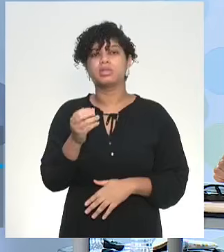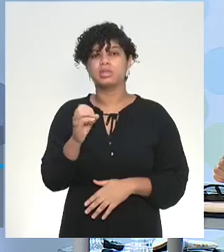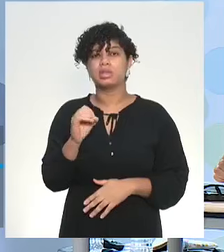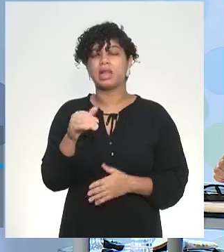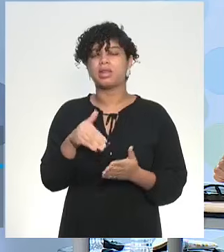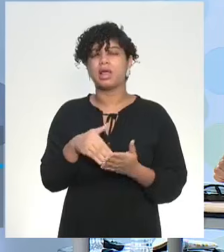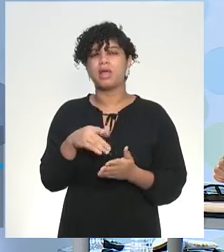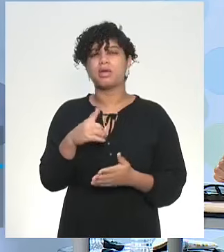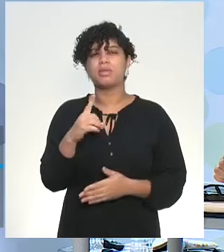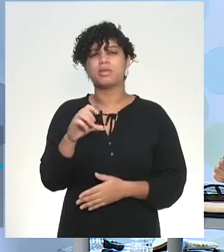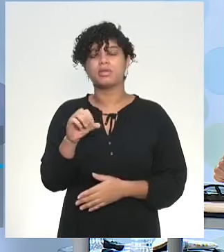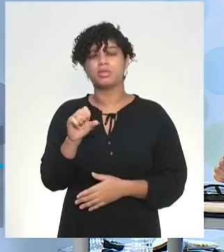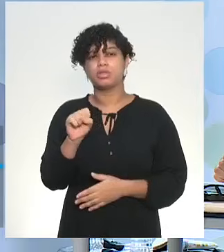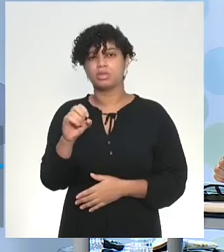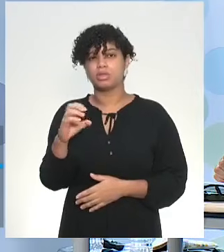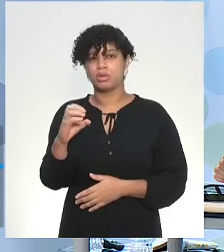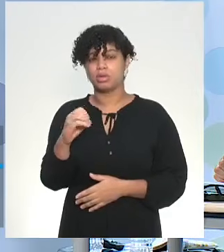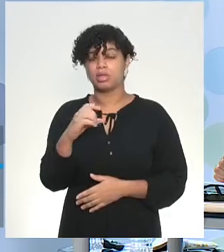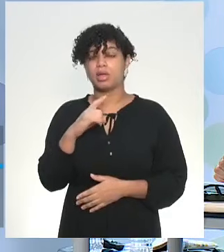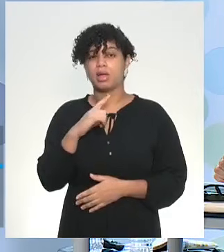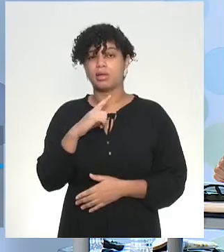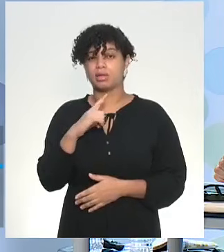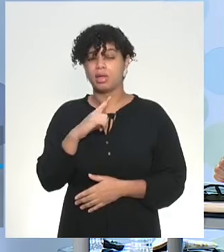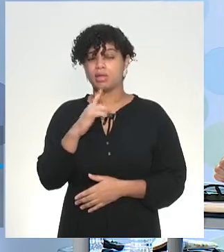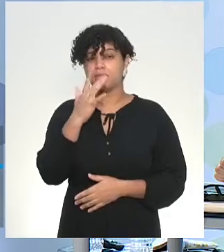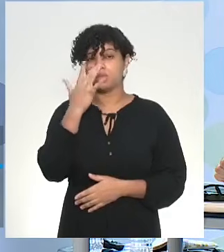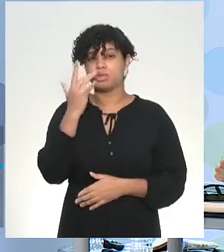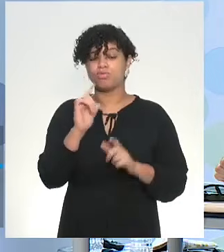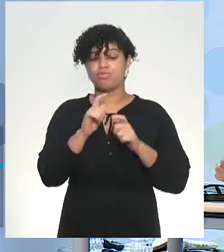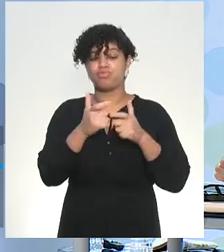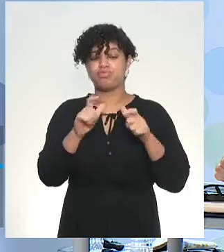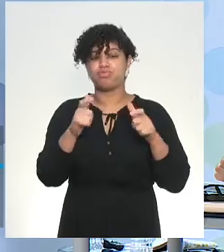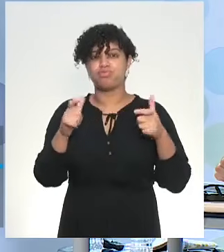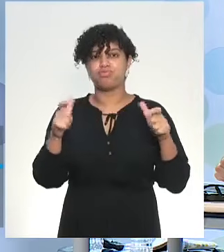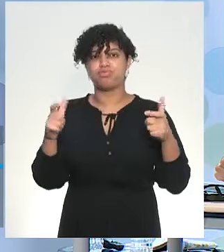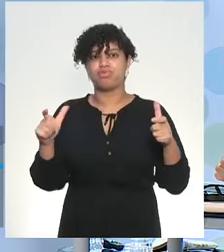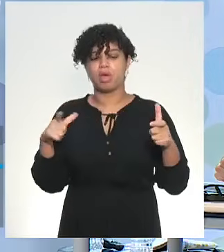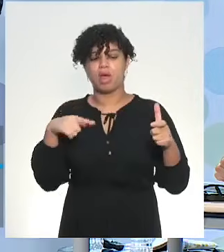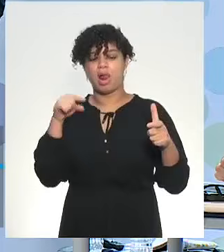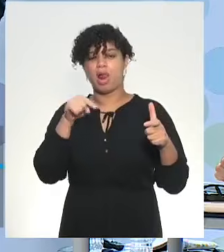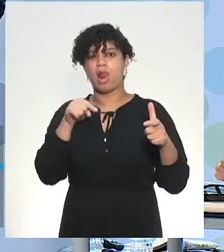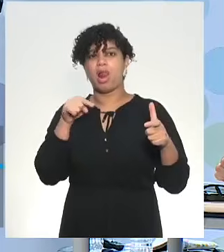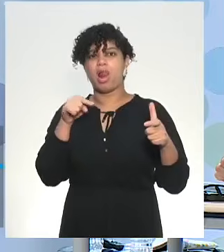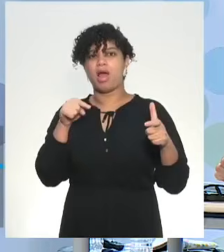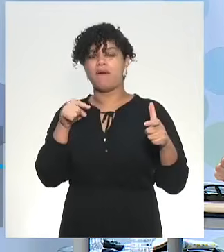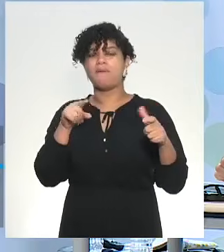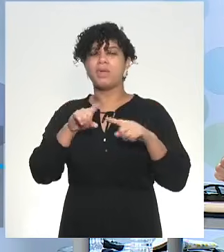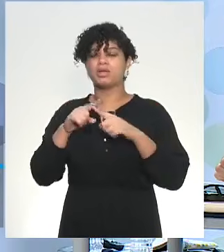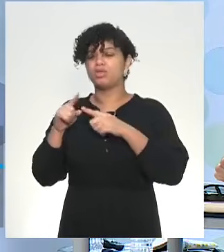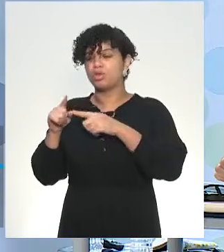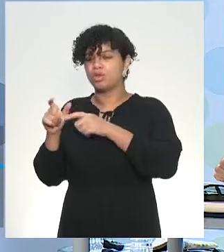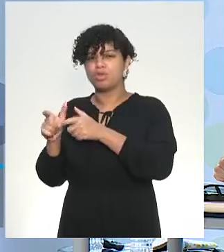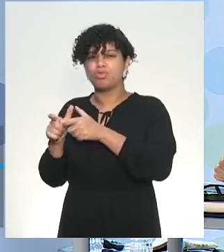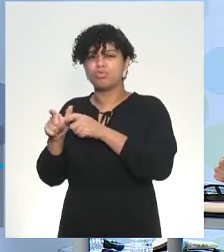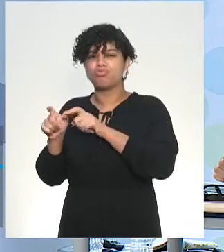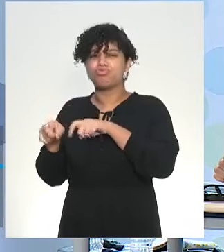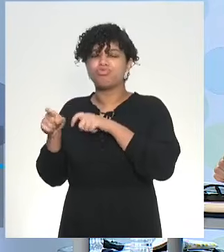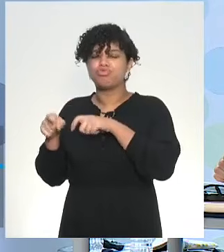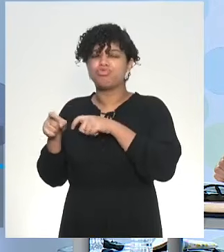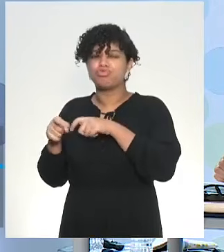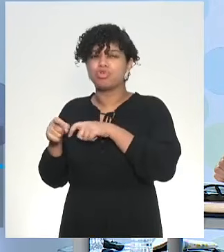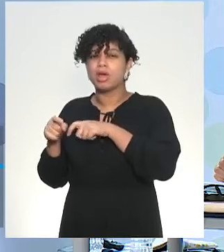população urbana em relação à população rural. Tá? Com o passar do tempo, né, esse esquema ficou meio